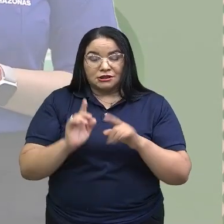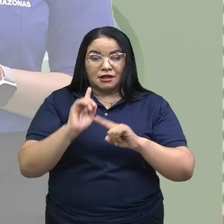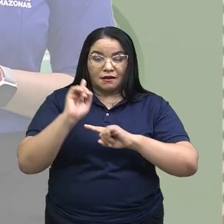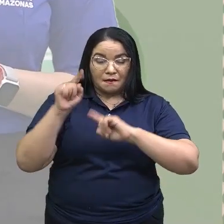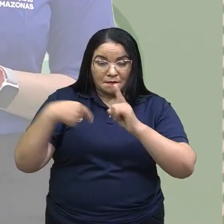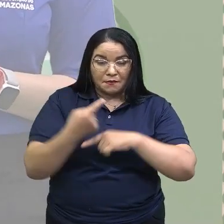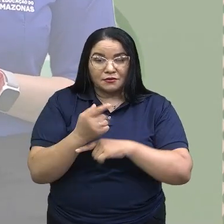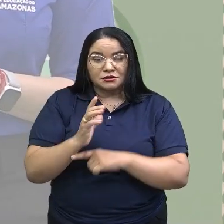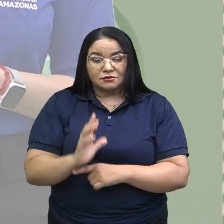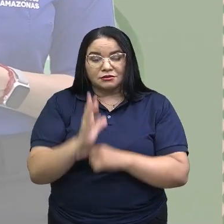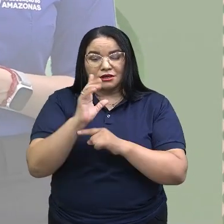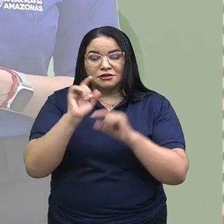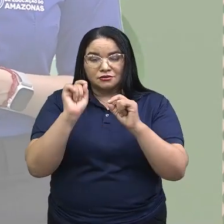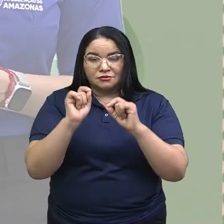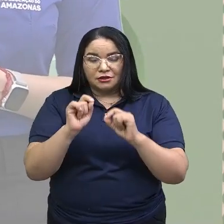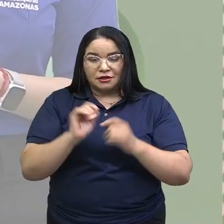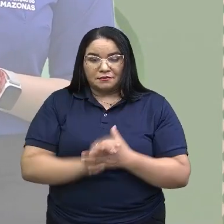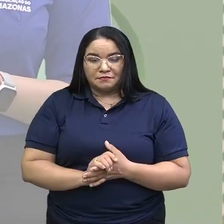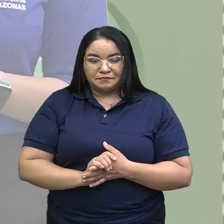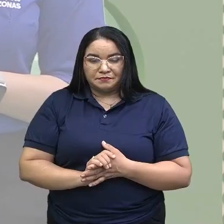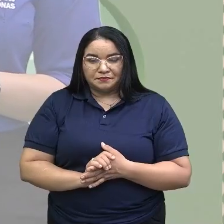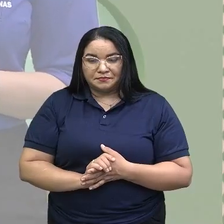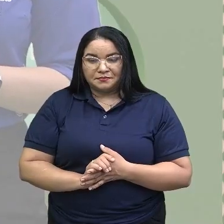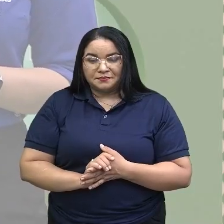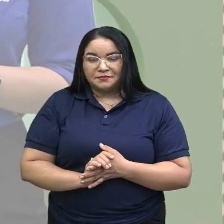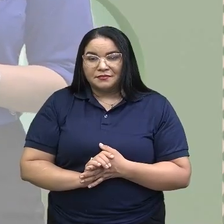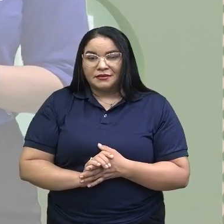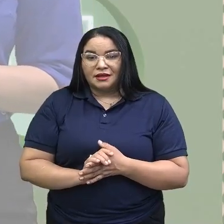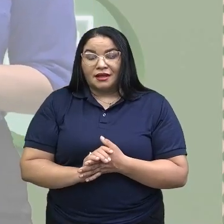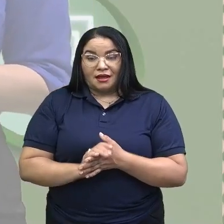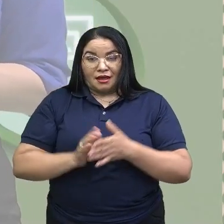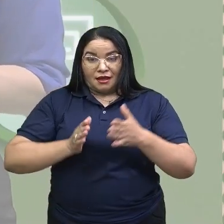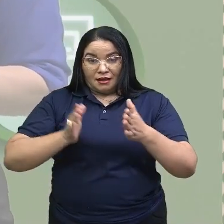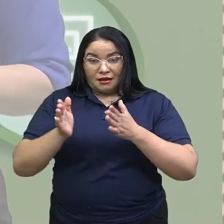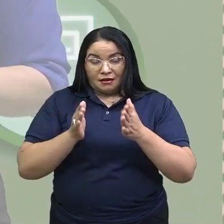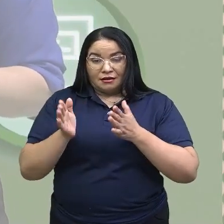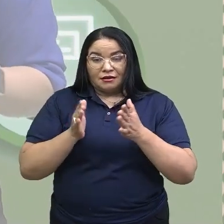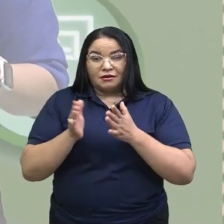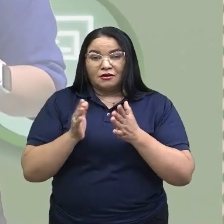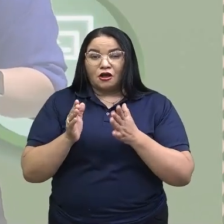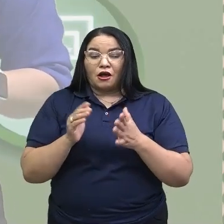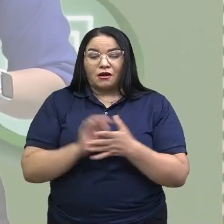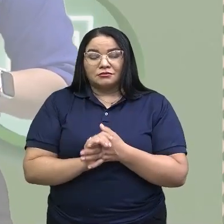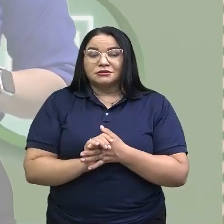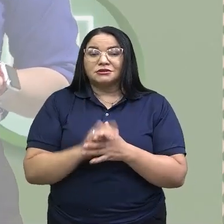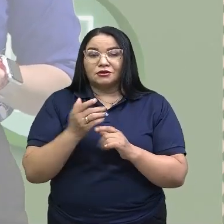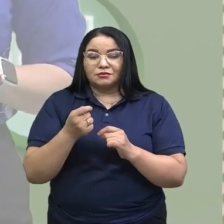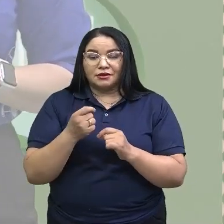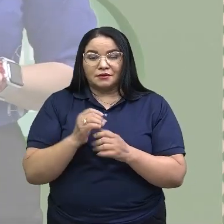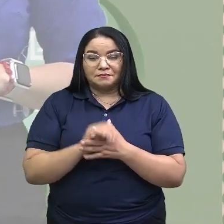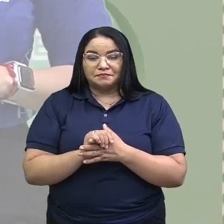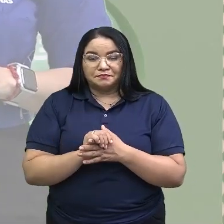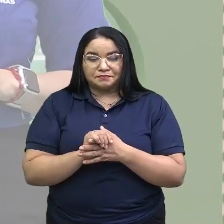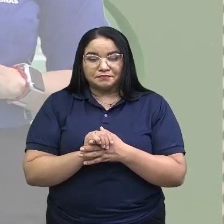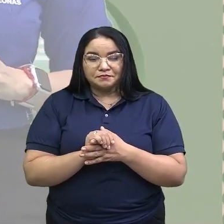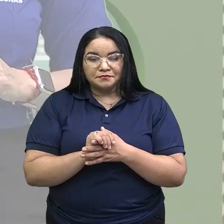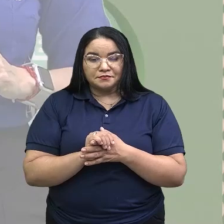vai observar os sintomas relacionados à fase intermediária, né? Que é a fase moderada. Olha